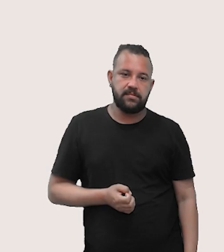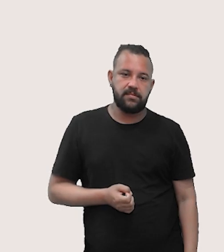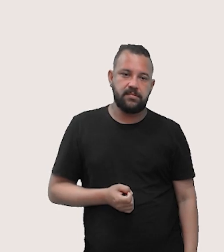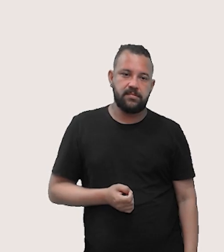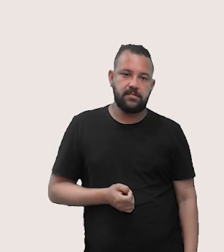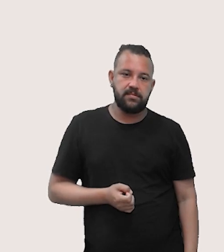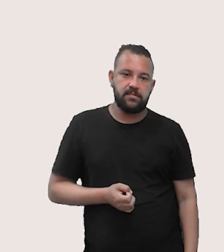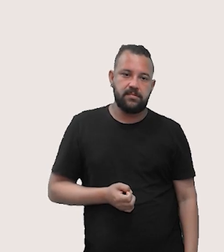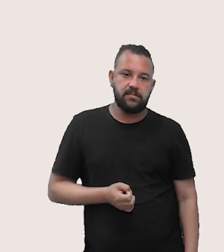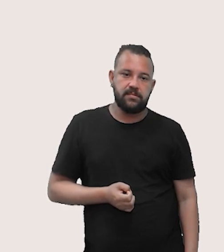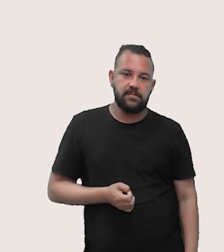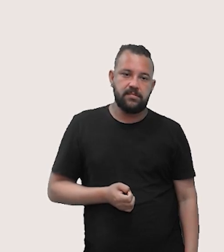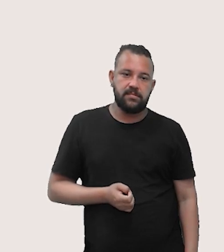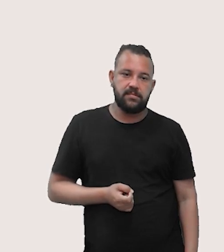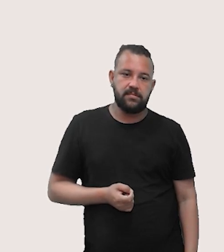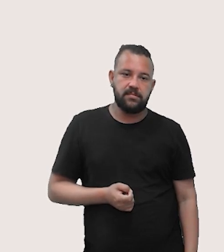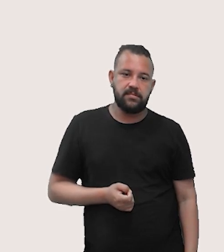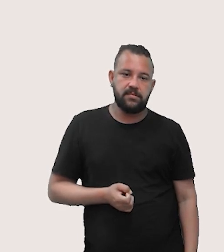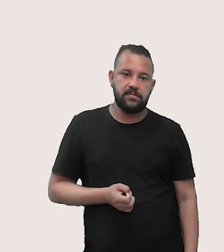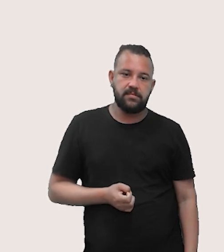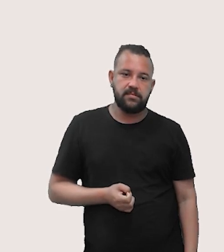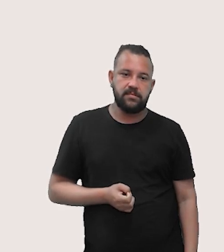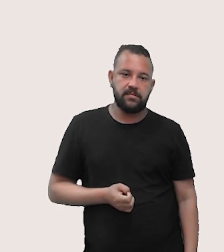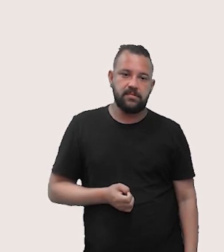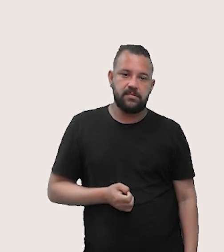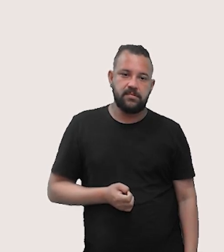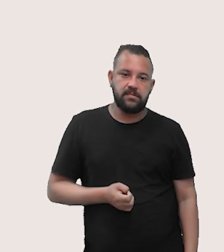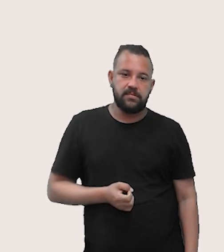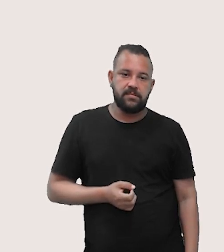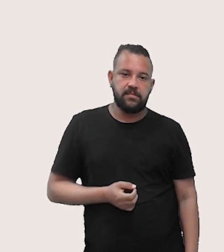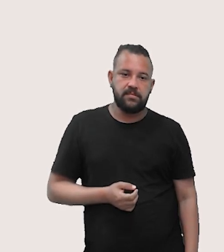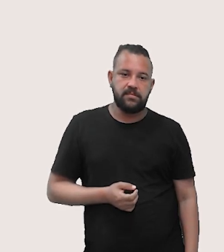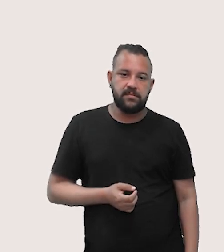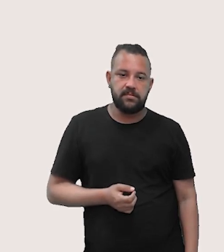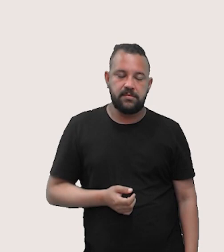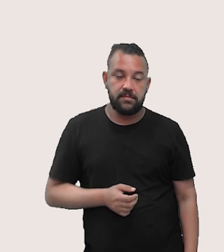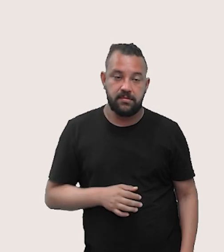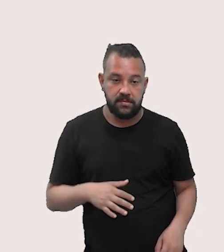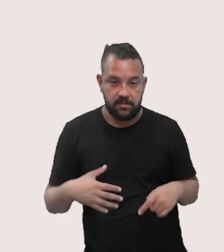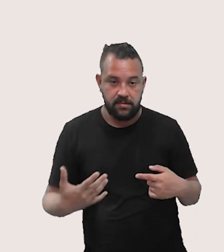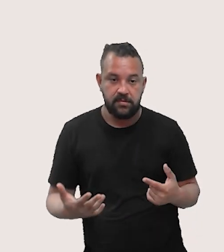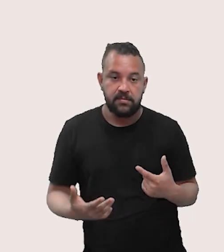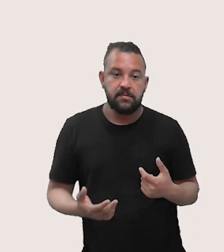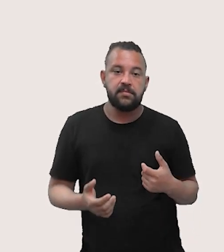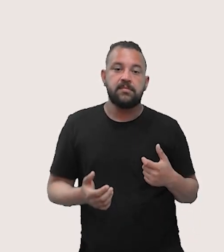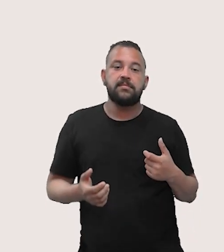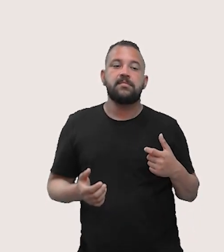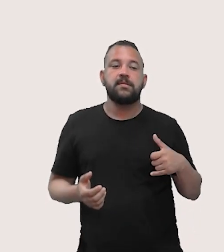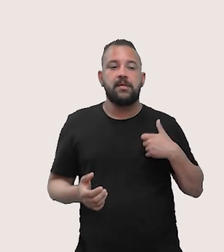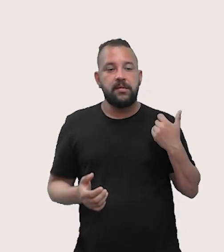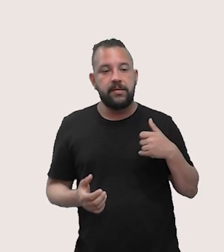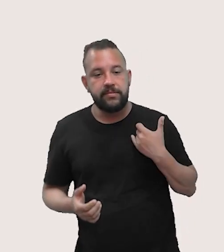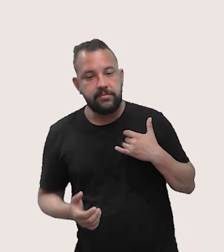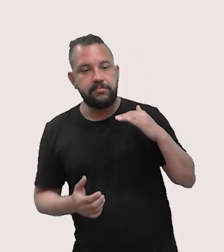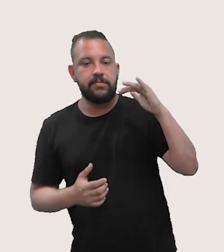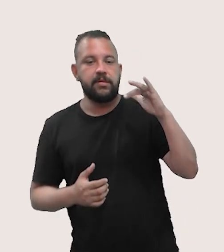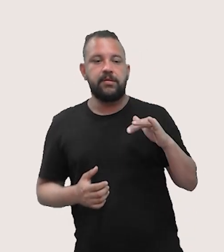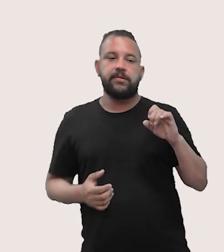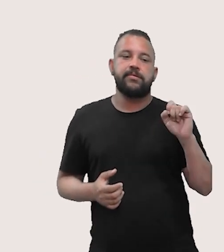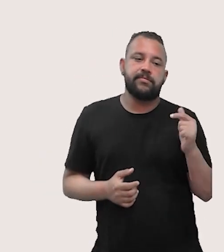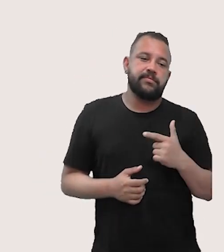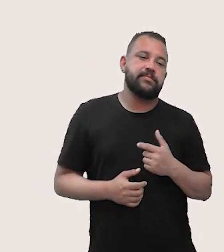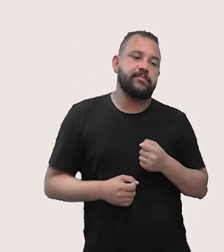maior que 31 anos, enquanto que a maioria delas tem idade menor do que a